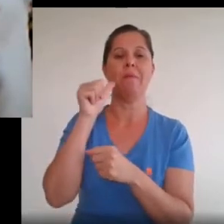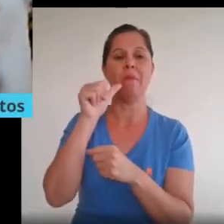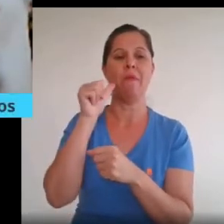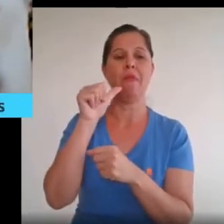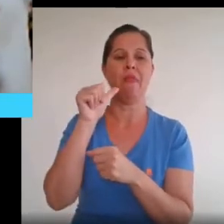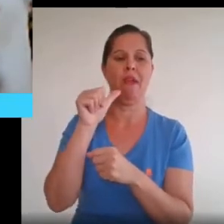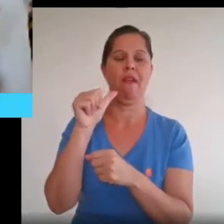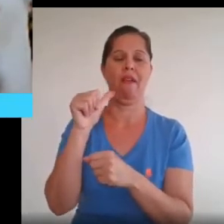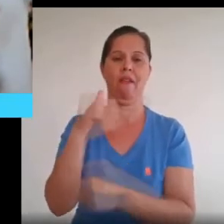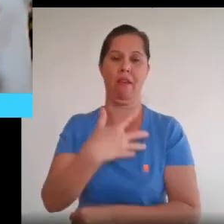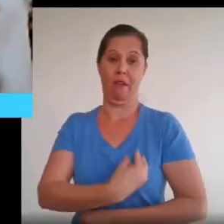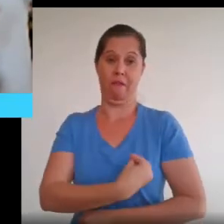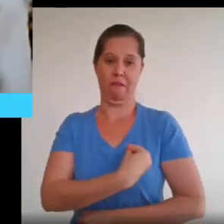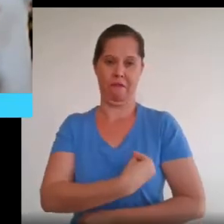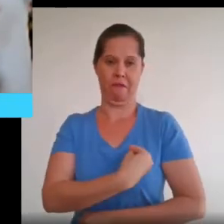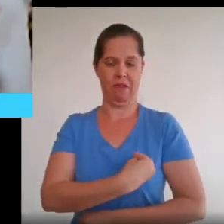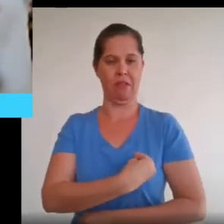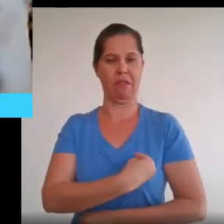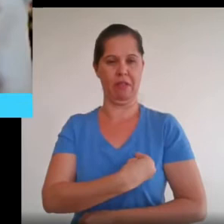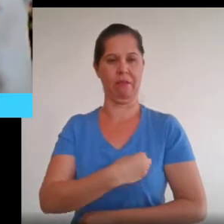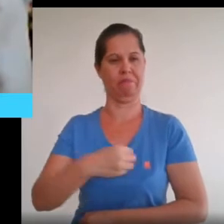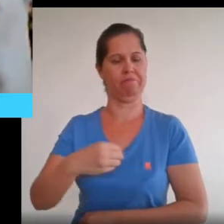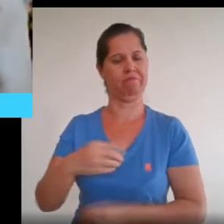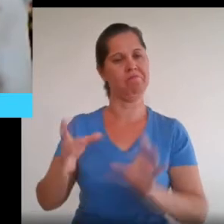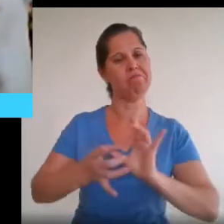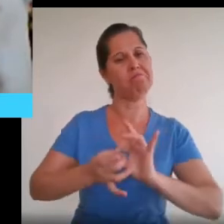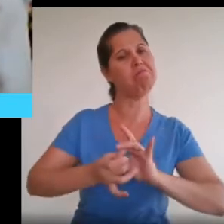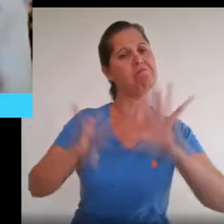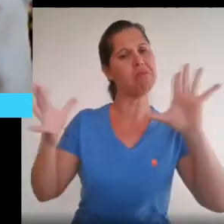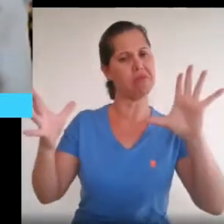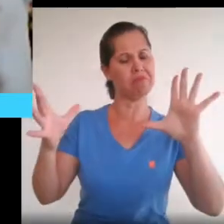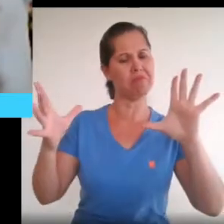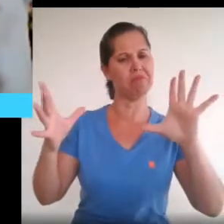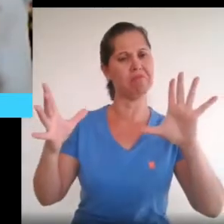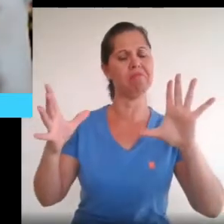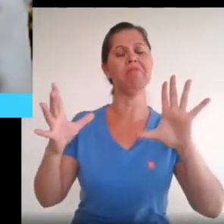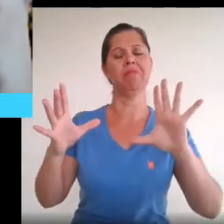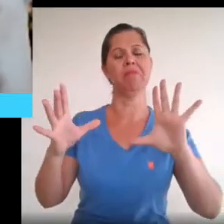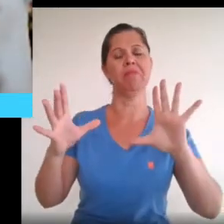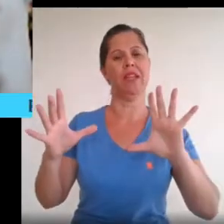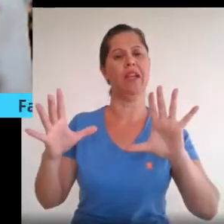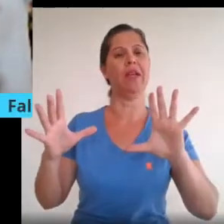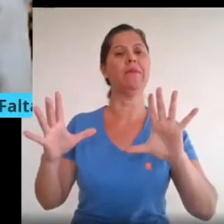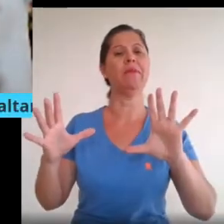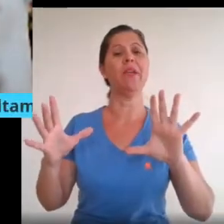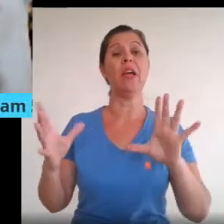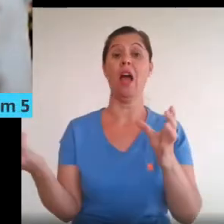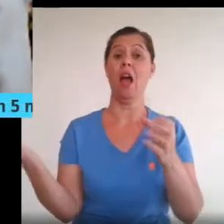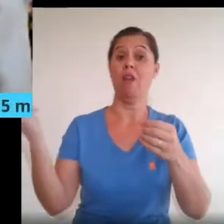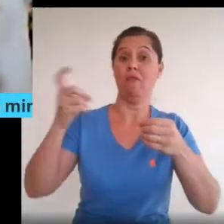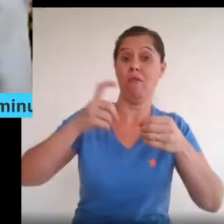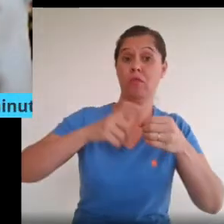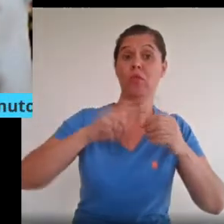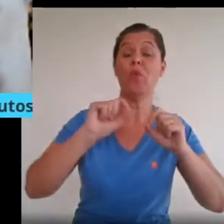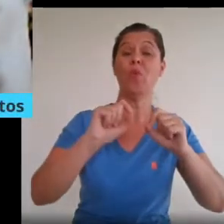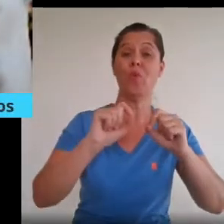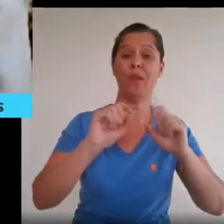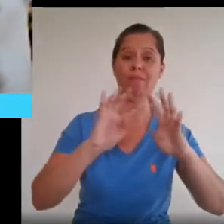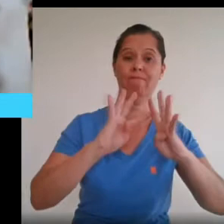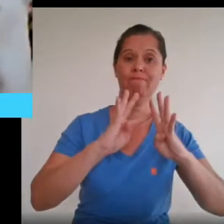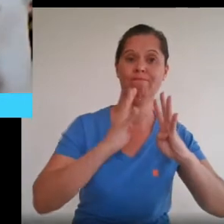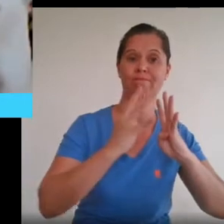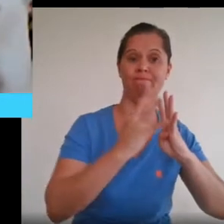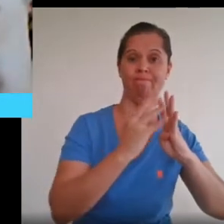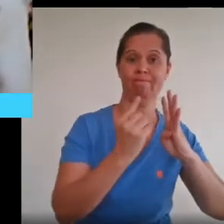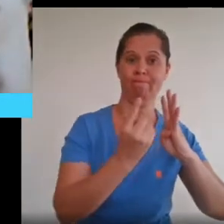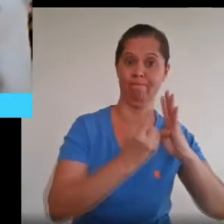vida pública e colocado para a vida privada, aí caiu nas